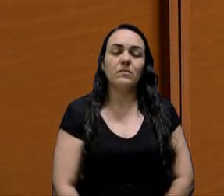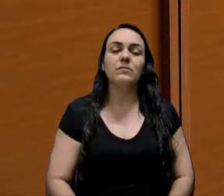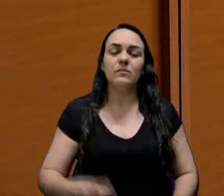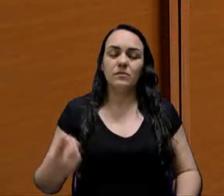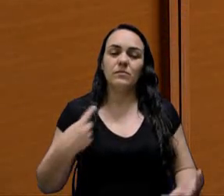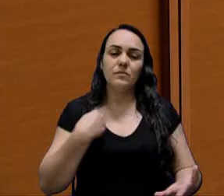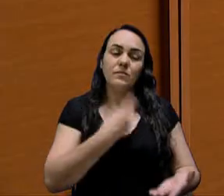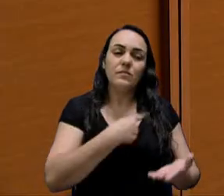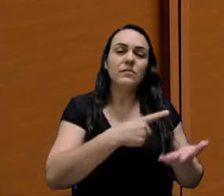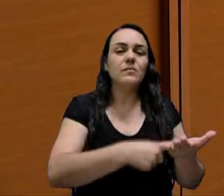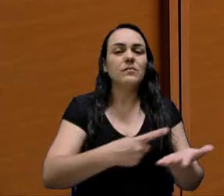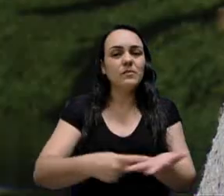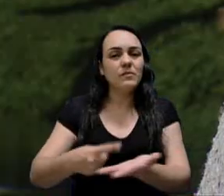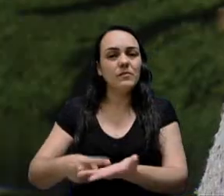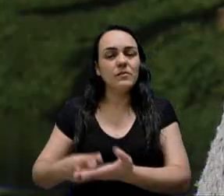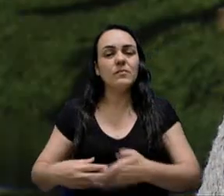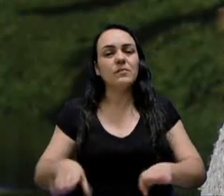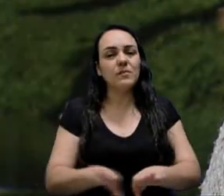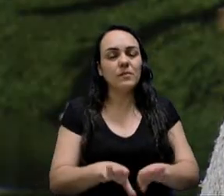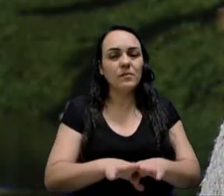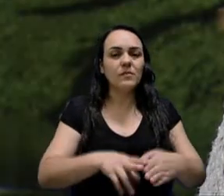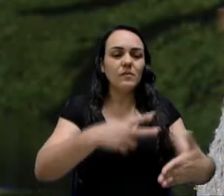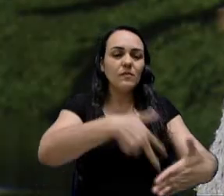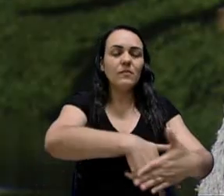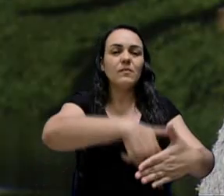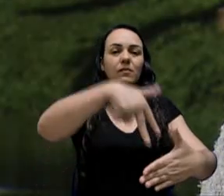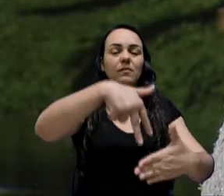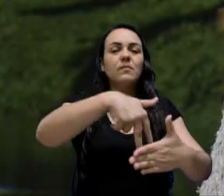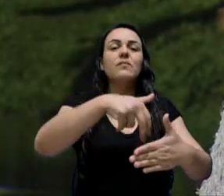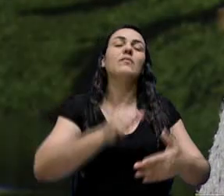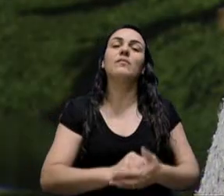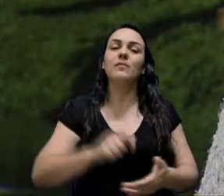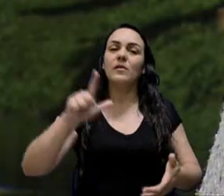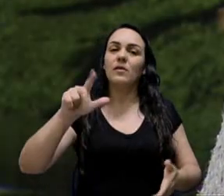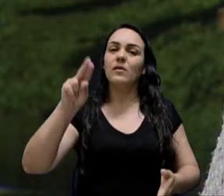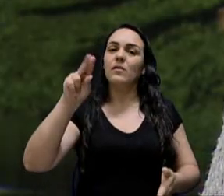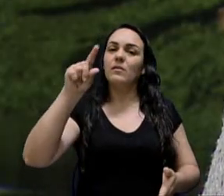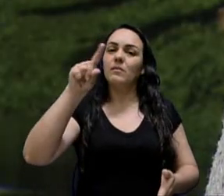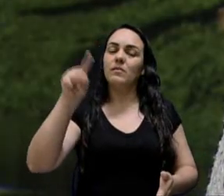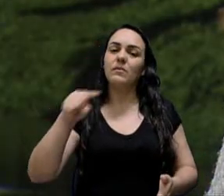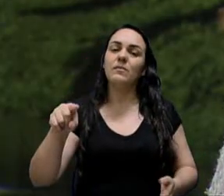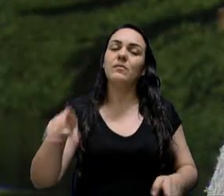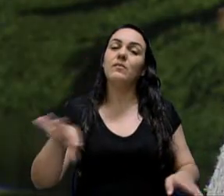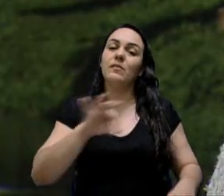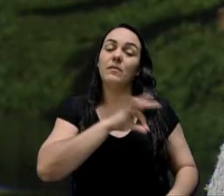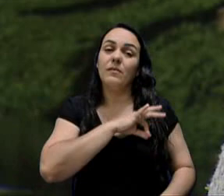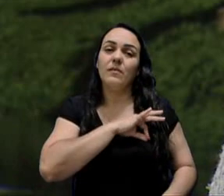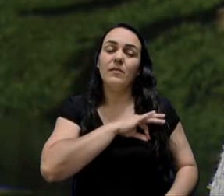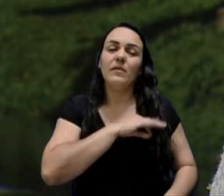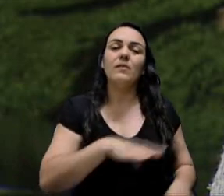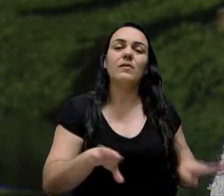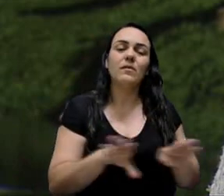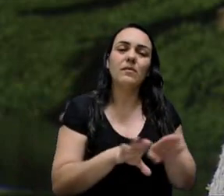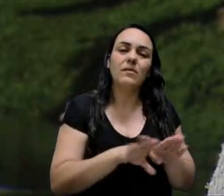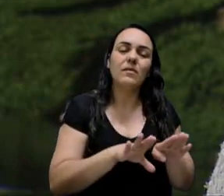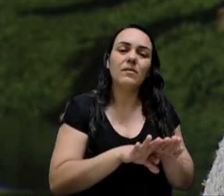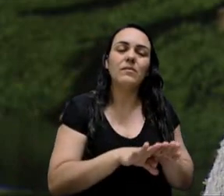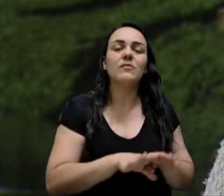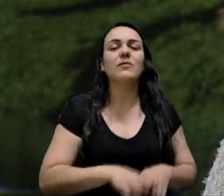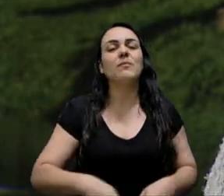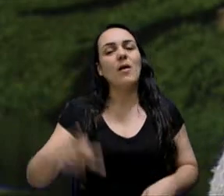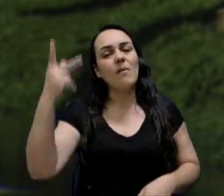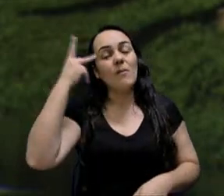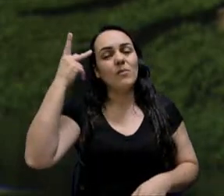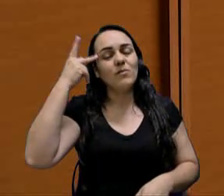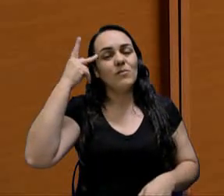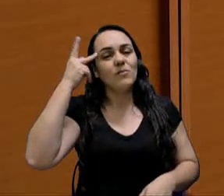Convidamos também para vir aqui à tribuna Dr. Luiz Fernando Cunha Lima, delegado assistente da Secretaria de Segurança Pública do Estado de